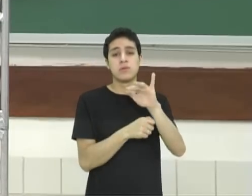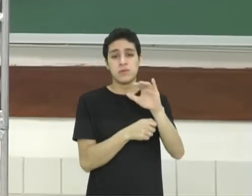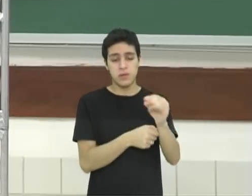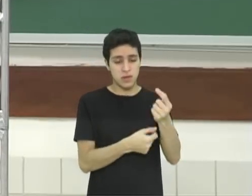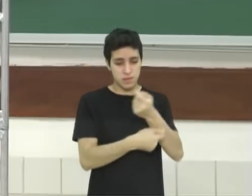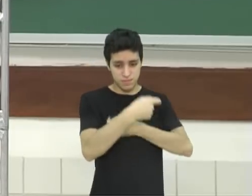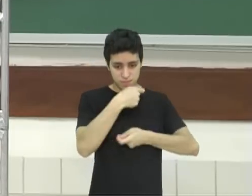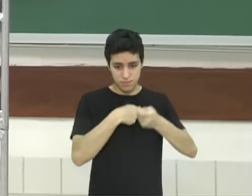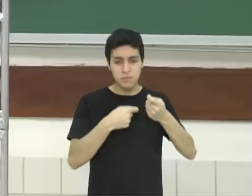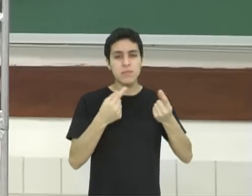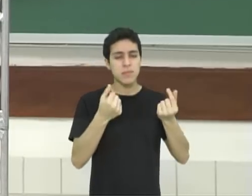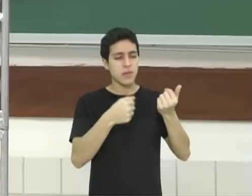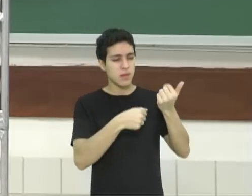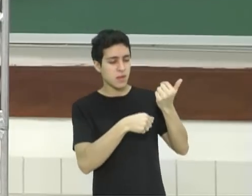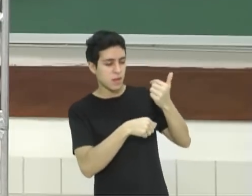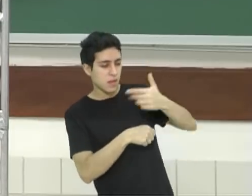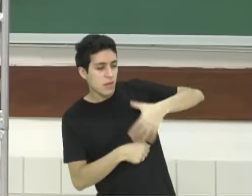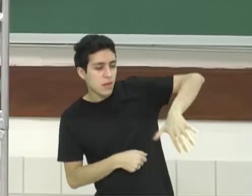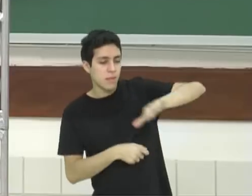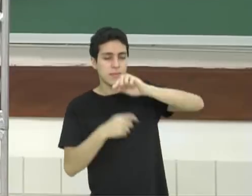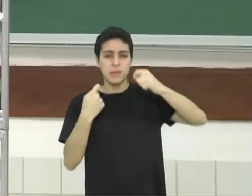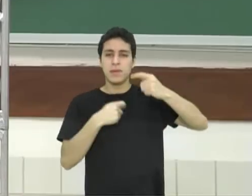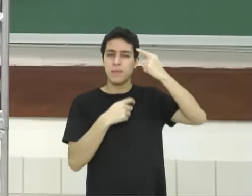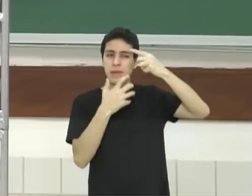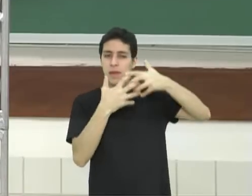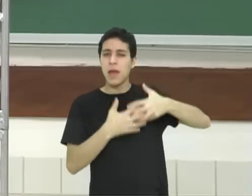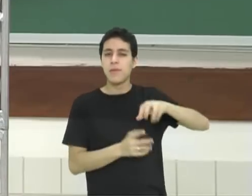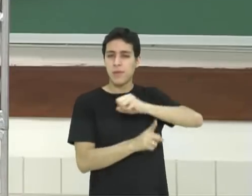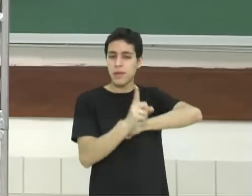investir na economia? Tem que pensar na sociedade.